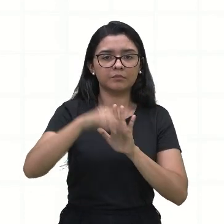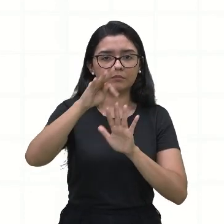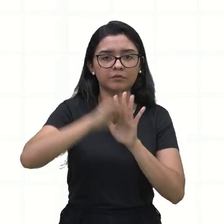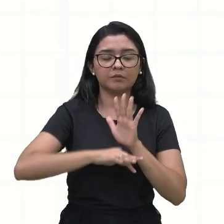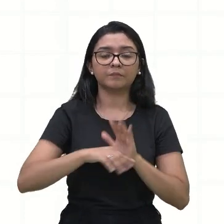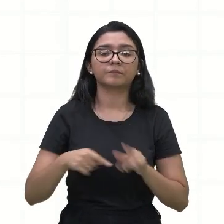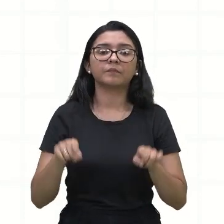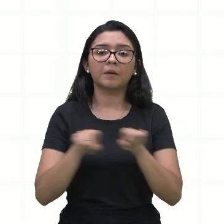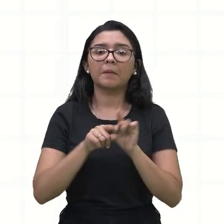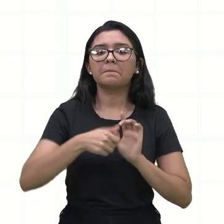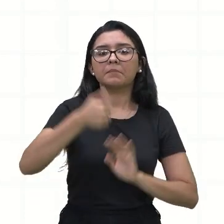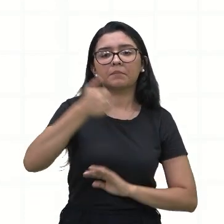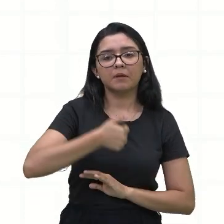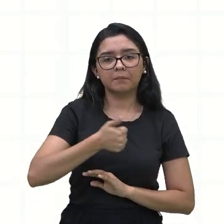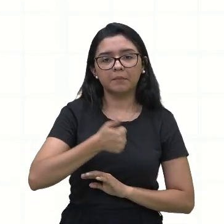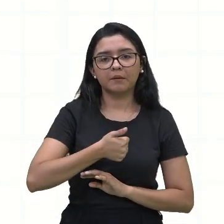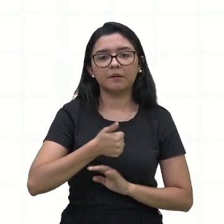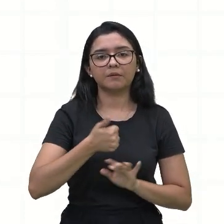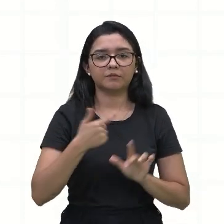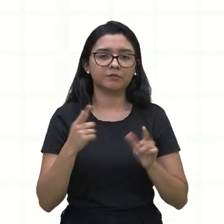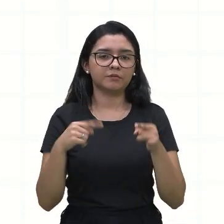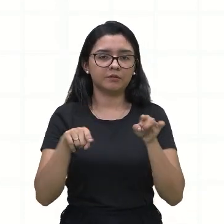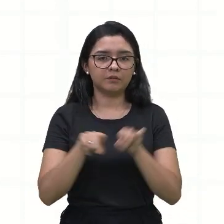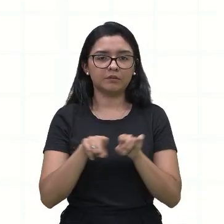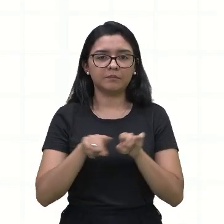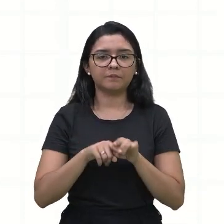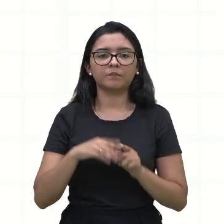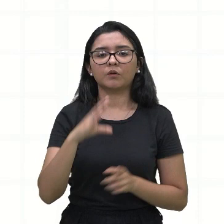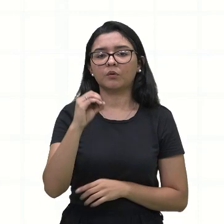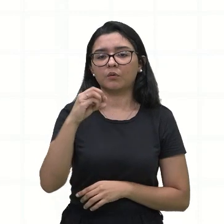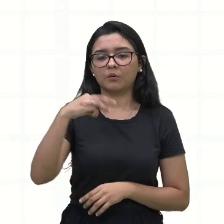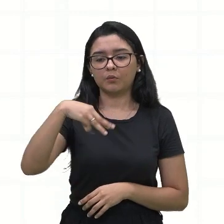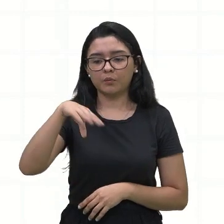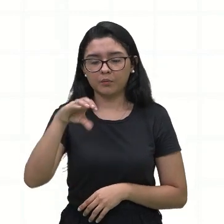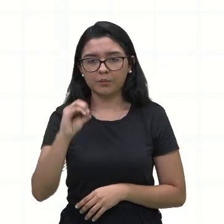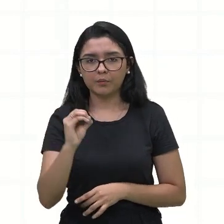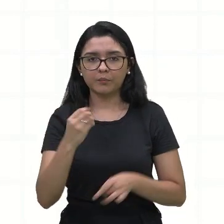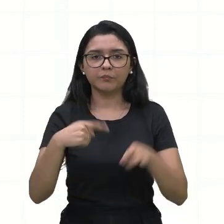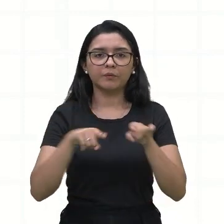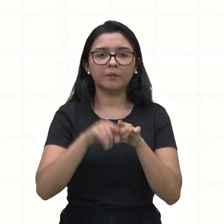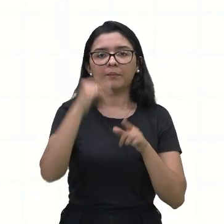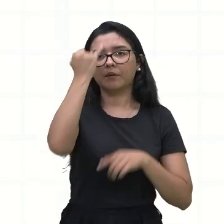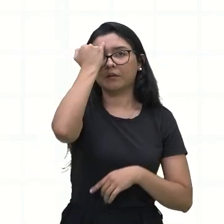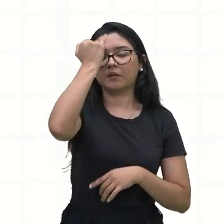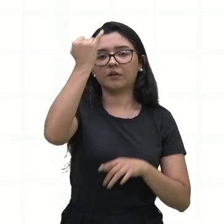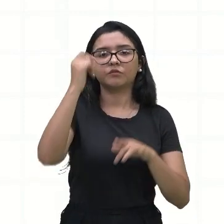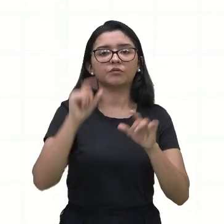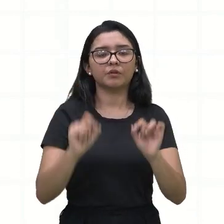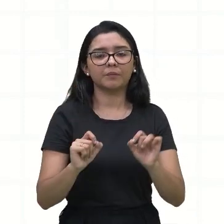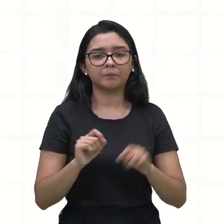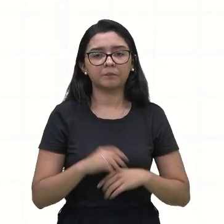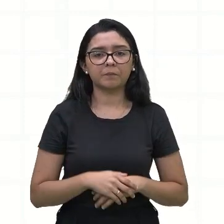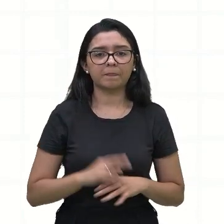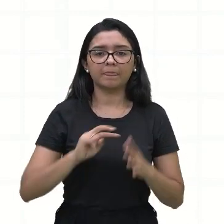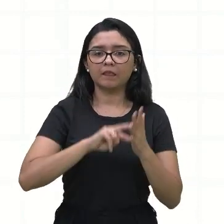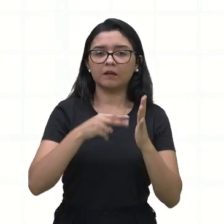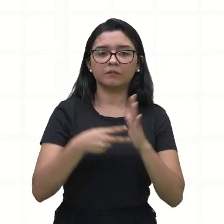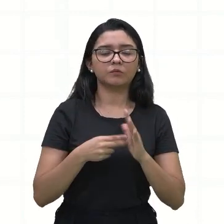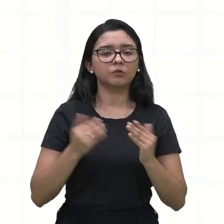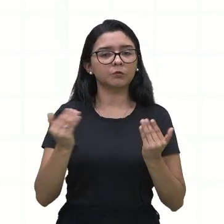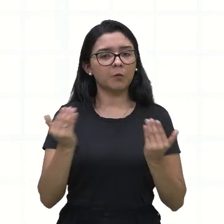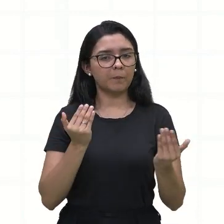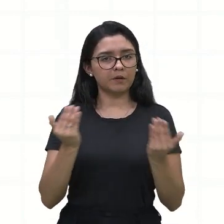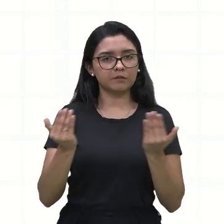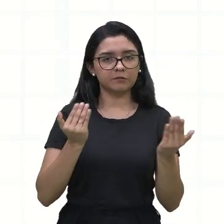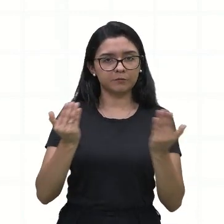vão indicar ordem, né? Como vai indicar ali uma ideia ali de